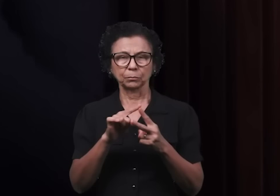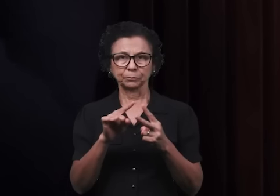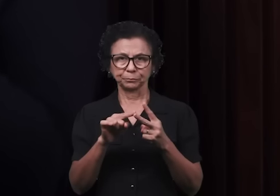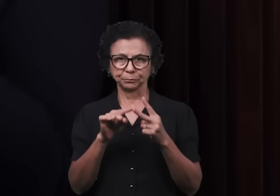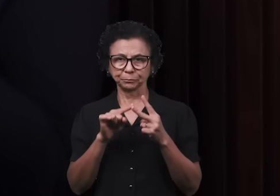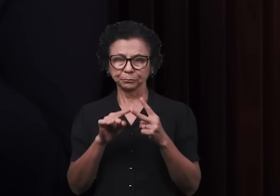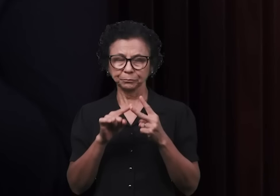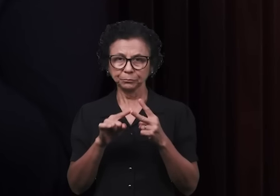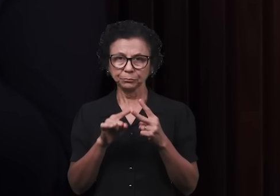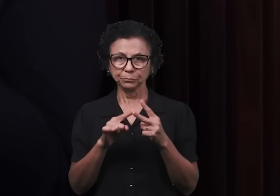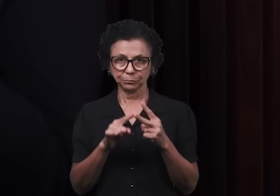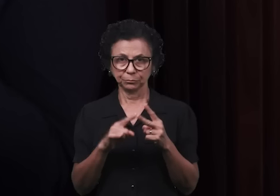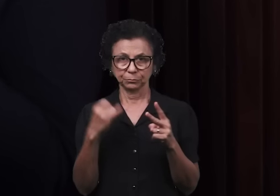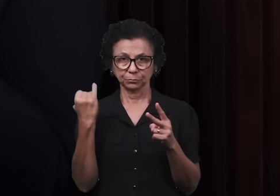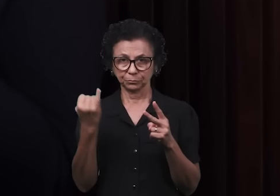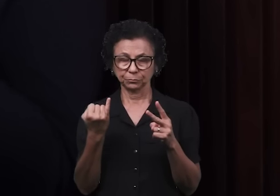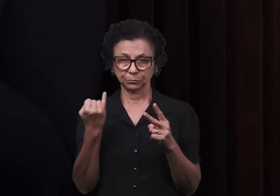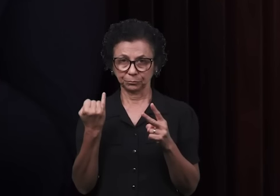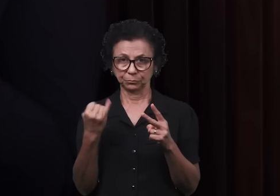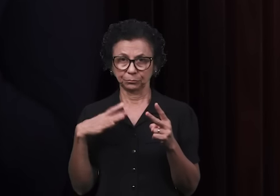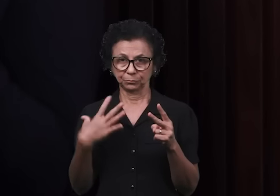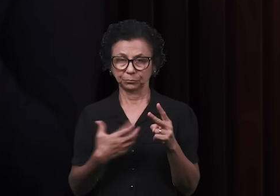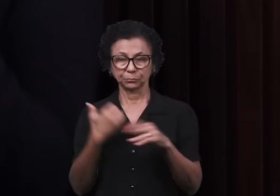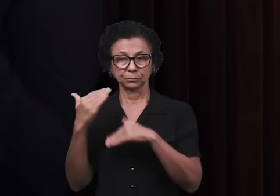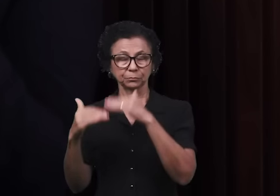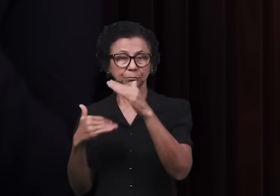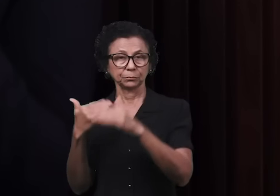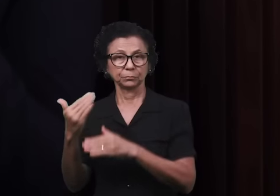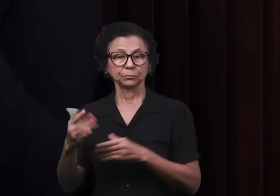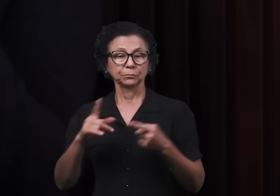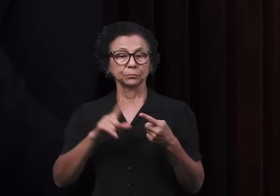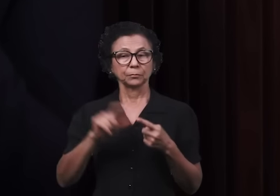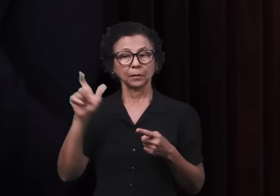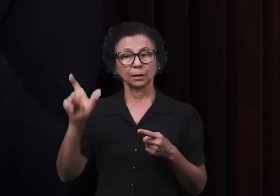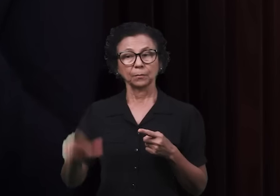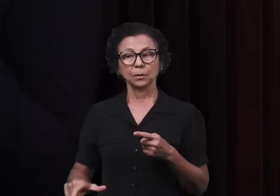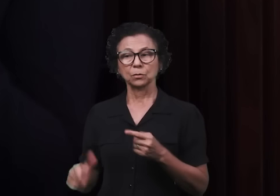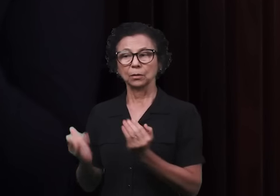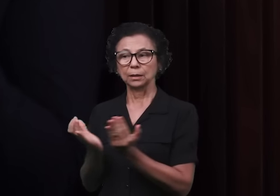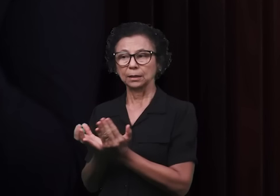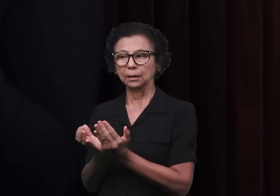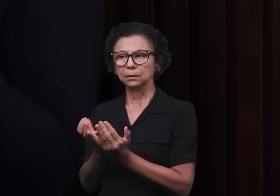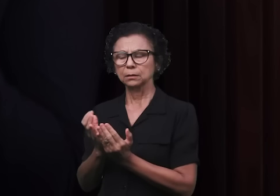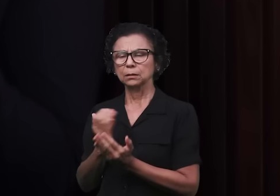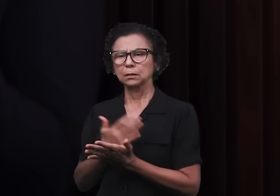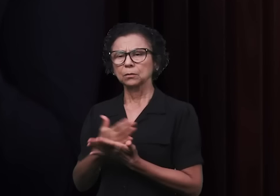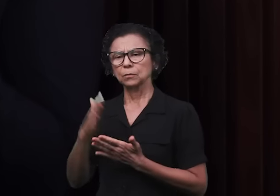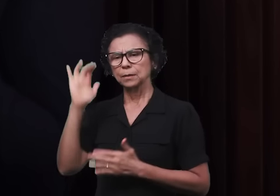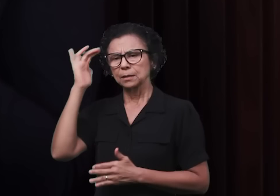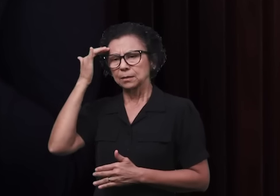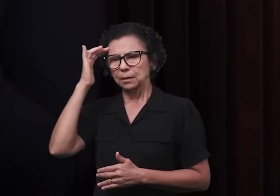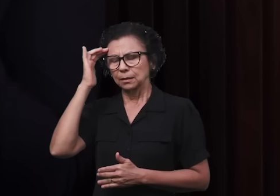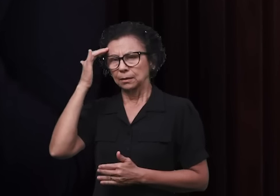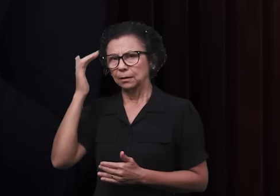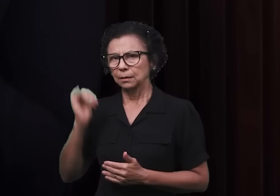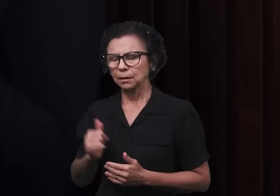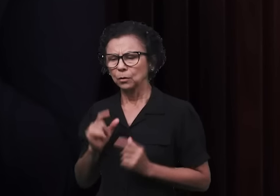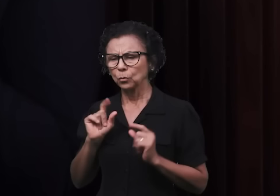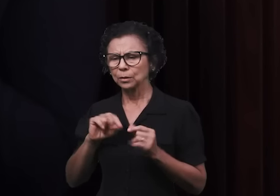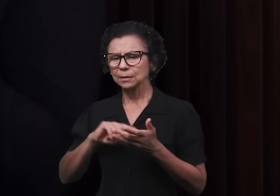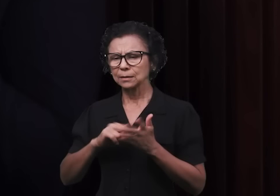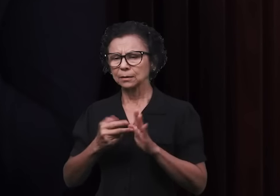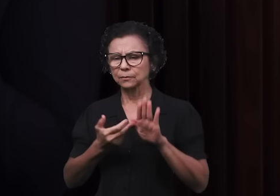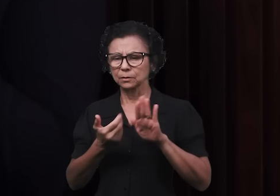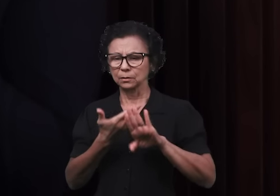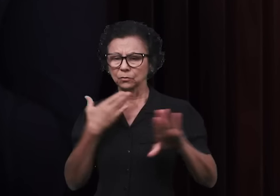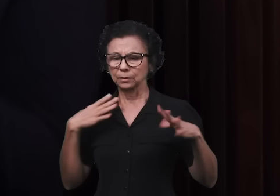temos 2 aspectos, né, importantes no processo de santificação. O primeiro aspecto, o crente ele começa a ter entendimento de santificação quando ele se